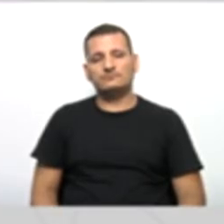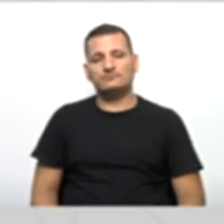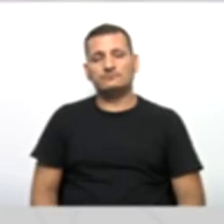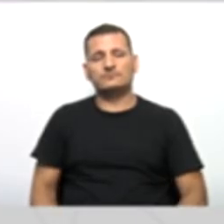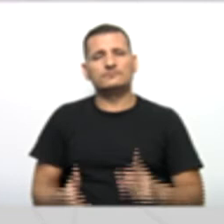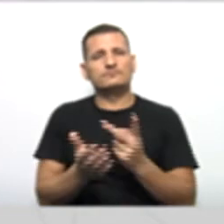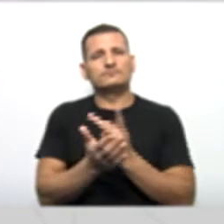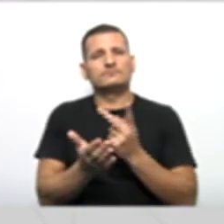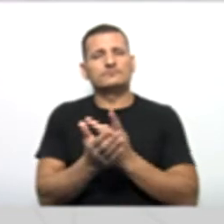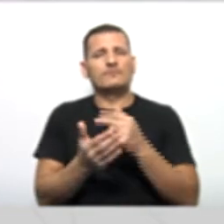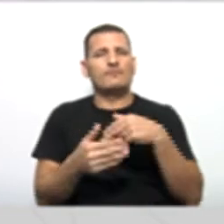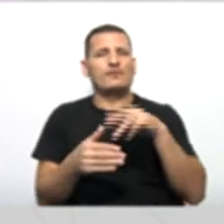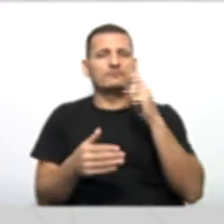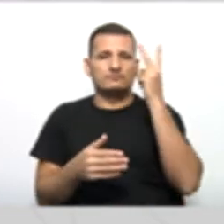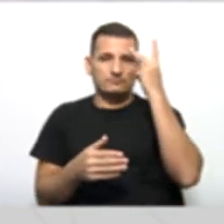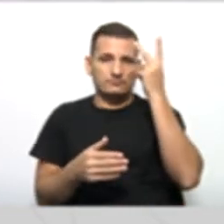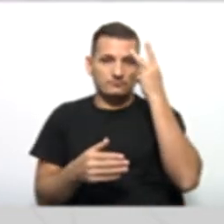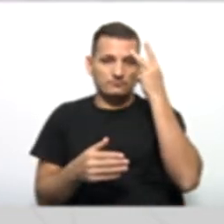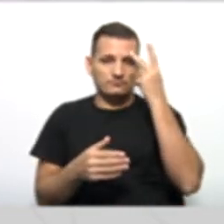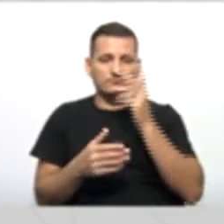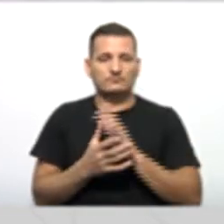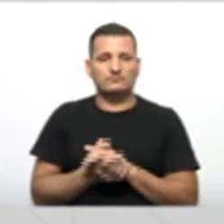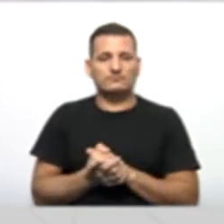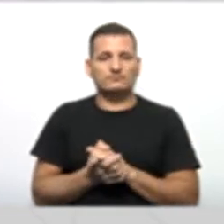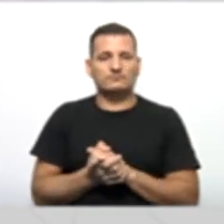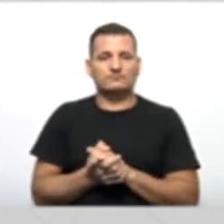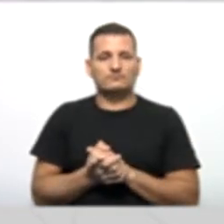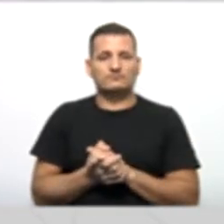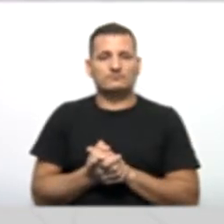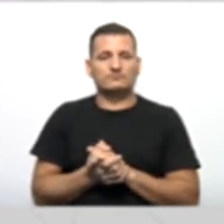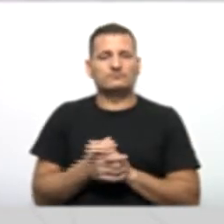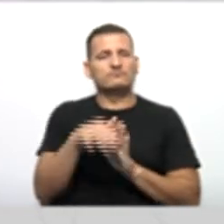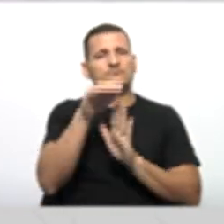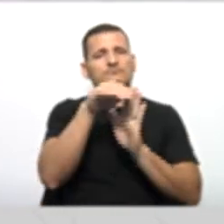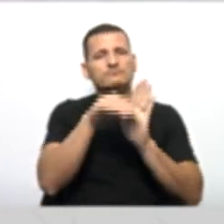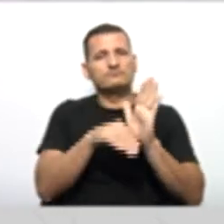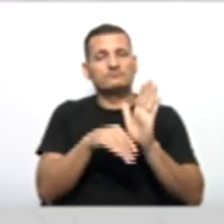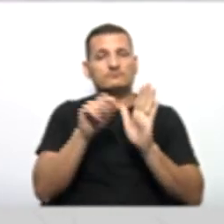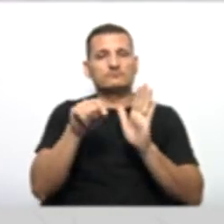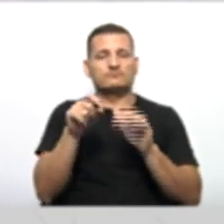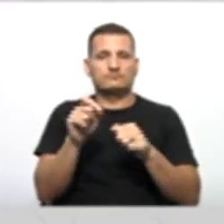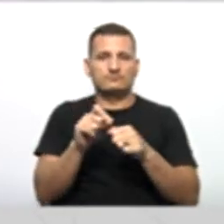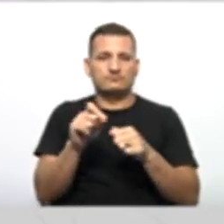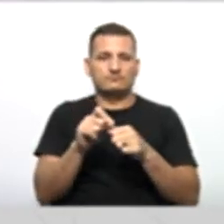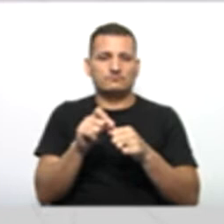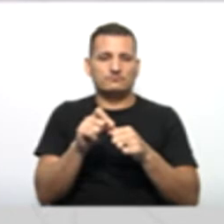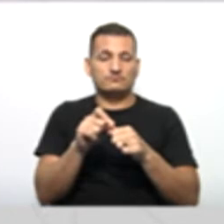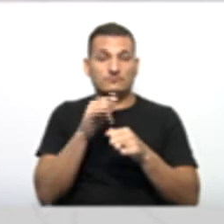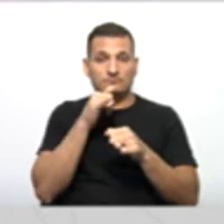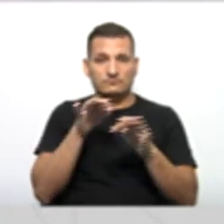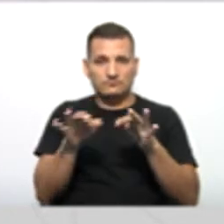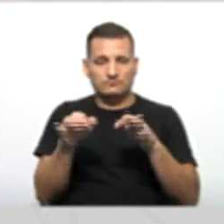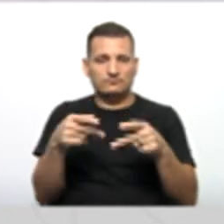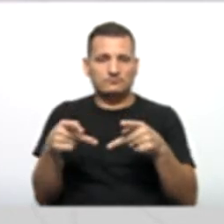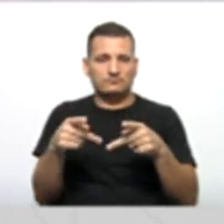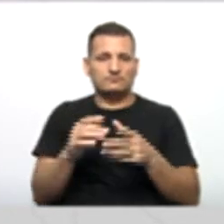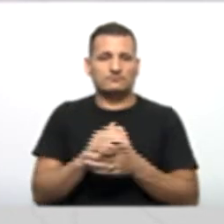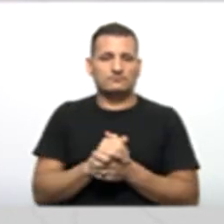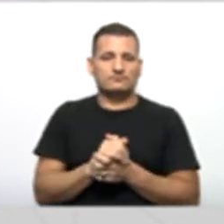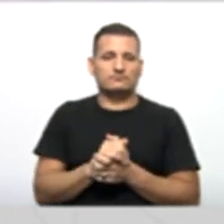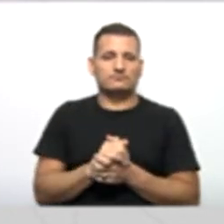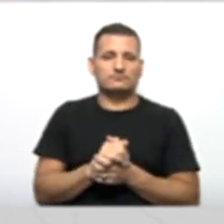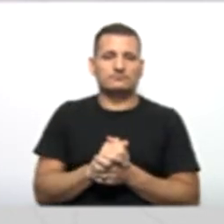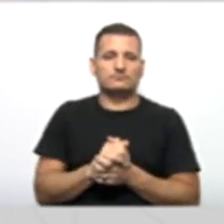mais comuns, tá? A gente tem também aqui um roteirinho prático do que a gente tem que fazer quando a gente for elaborar um projeto. Então a gente tem a fase